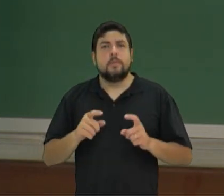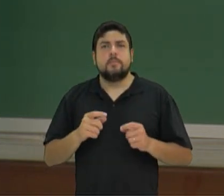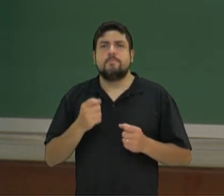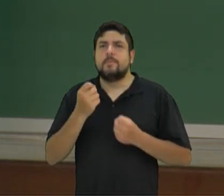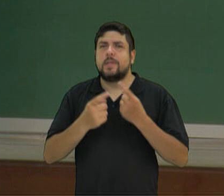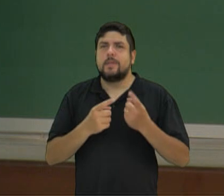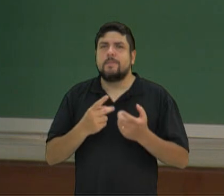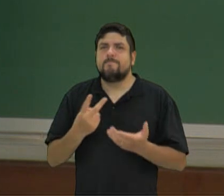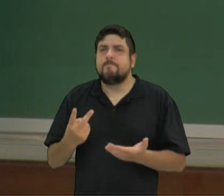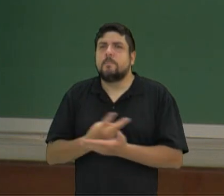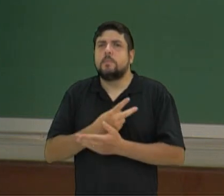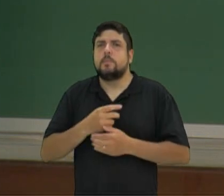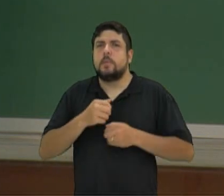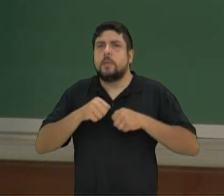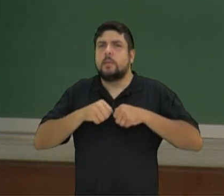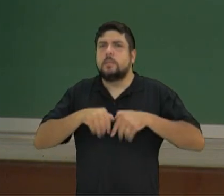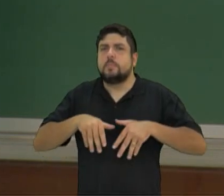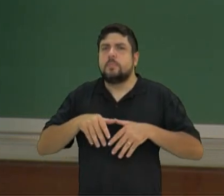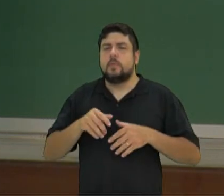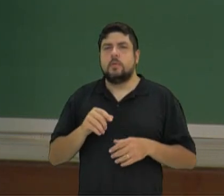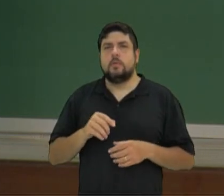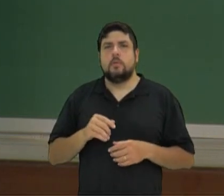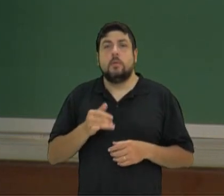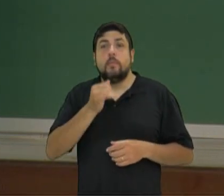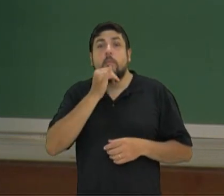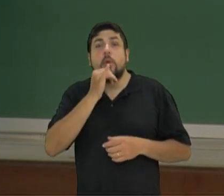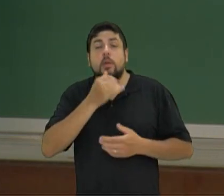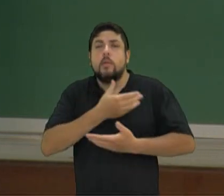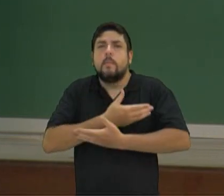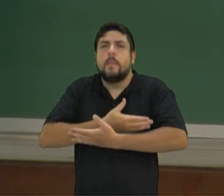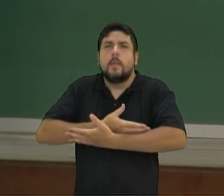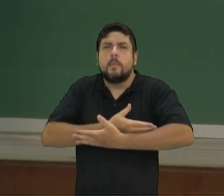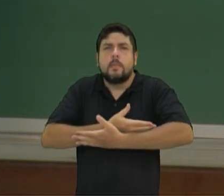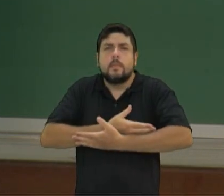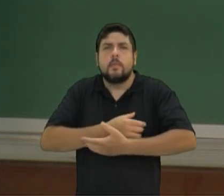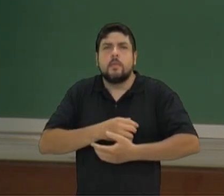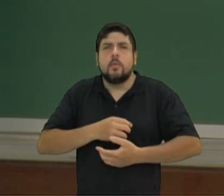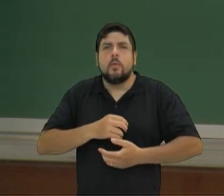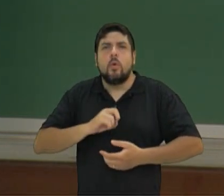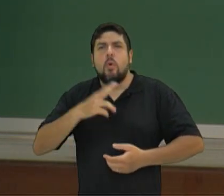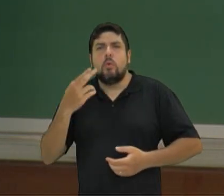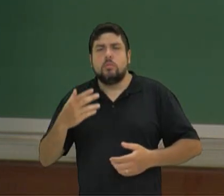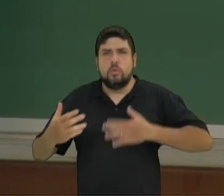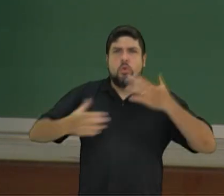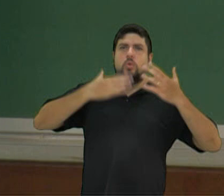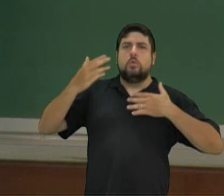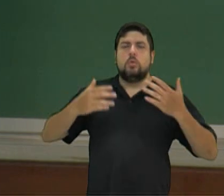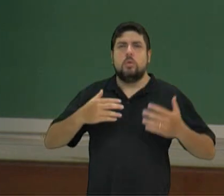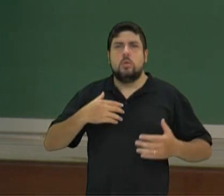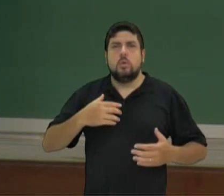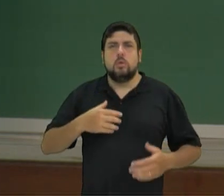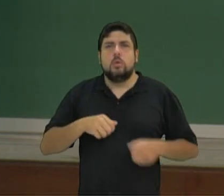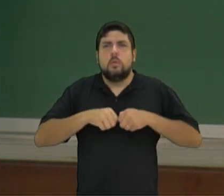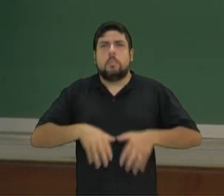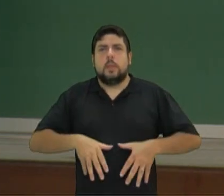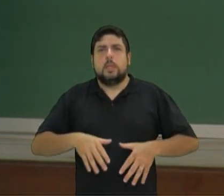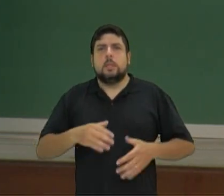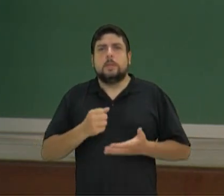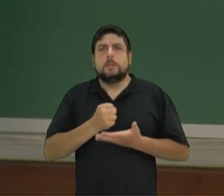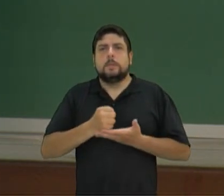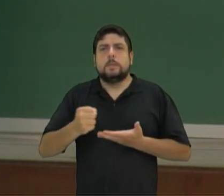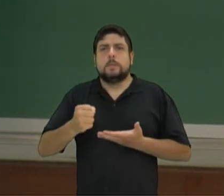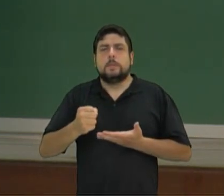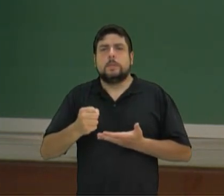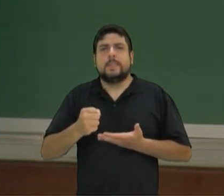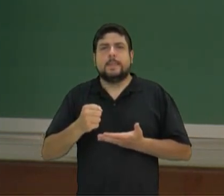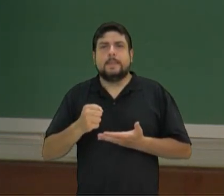escapa. Ou o bebezinho, ou alguma situação, leva um susto e fiz xixi na calça. Então